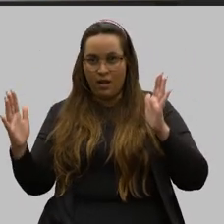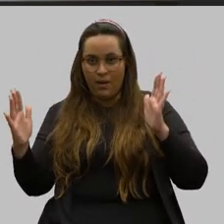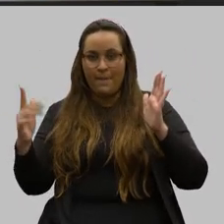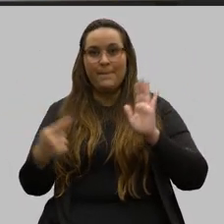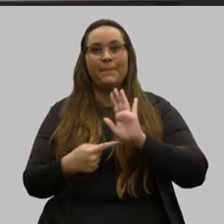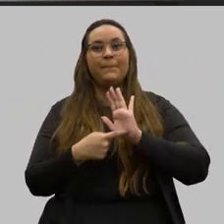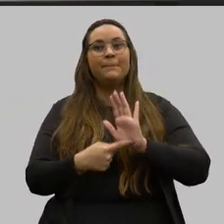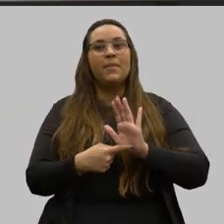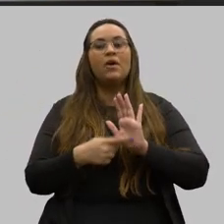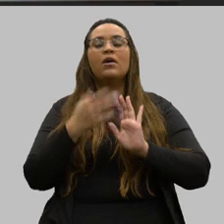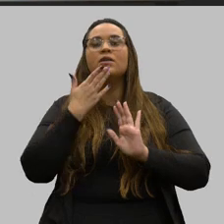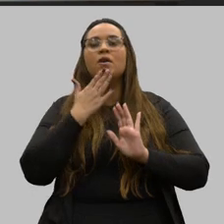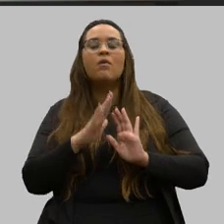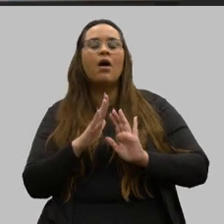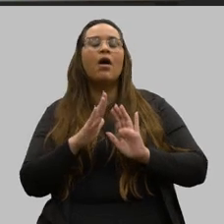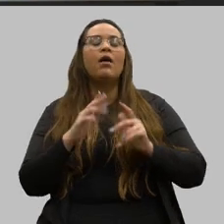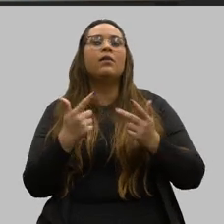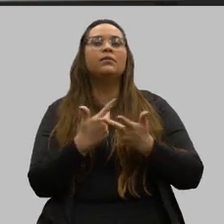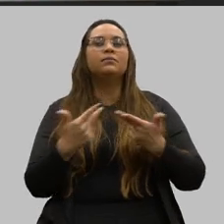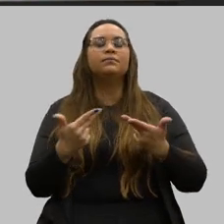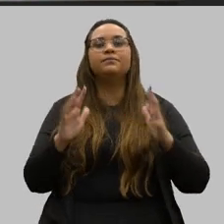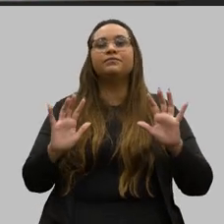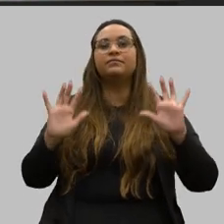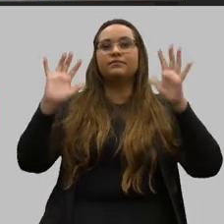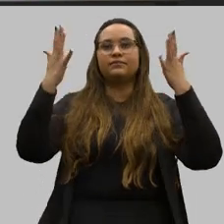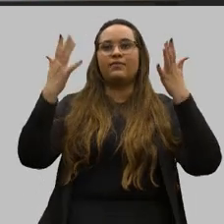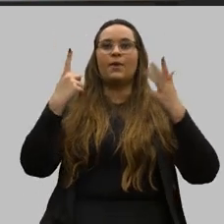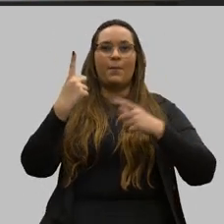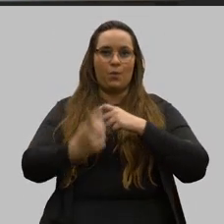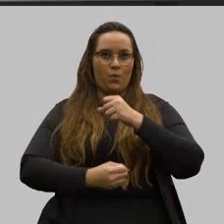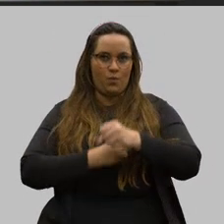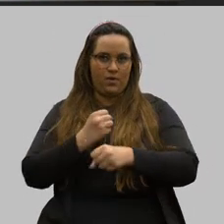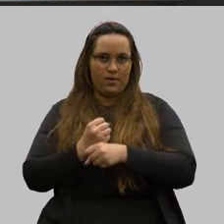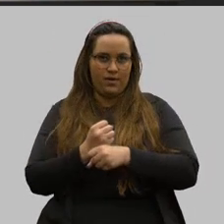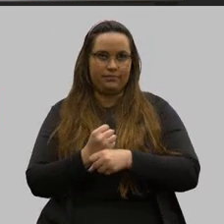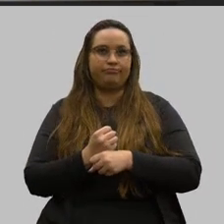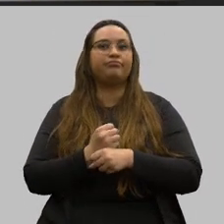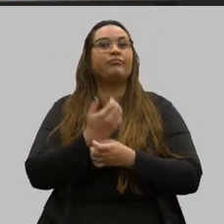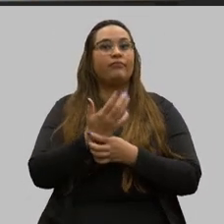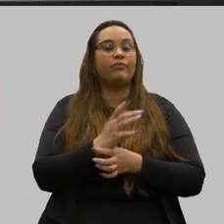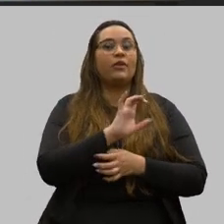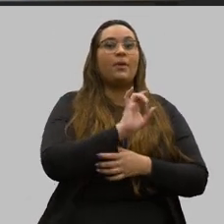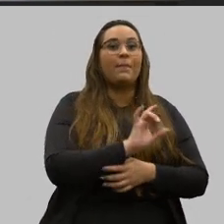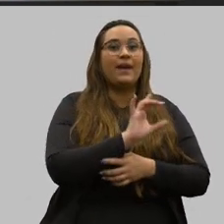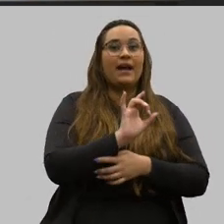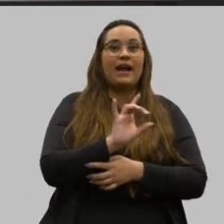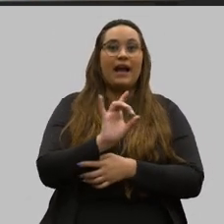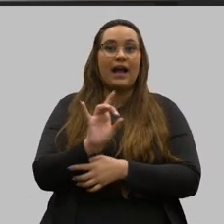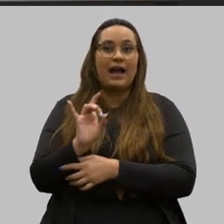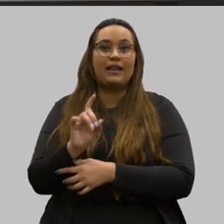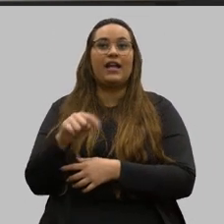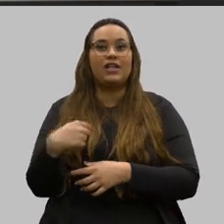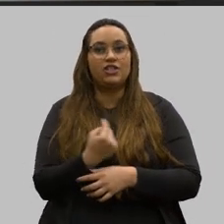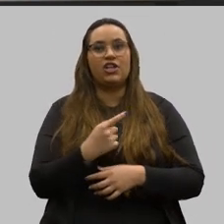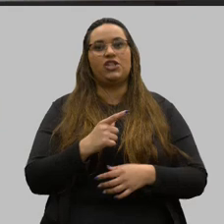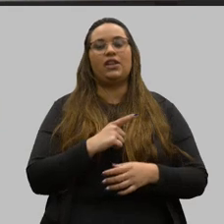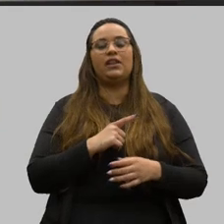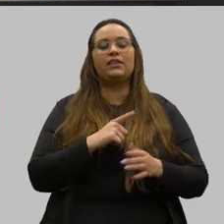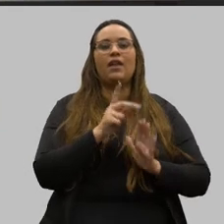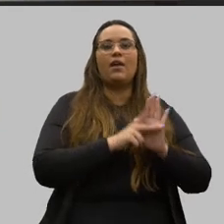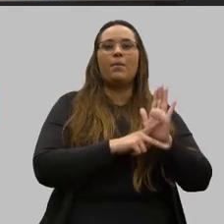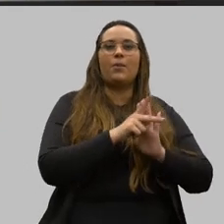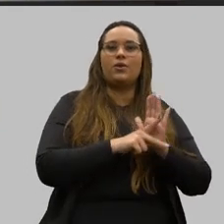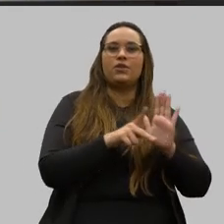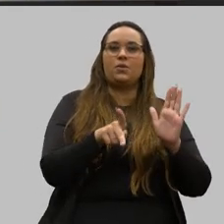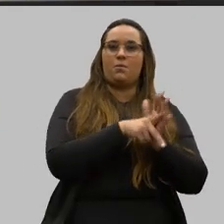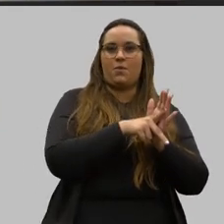mostra quais são as atividades previstas para o ano e para cada grande situação nós temos um plano específico como é o caso